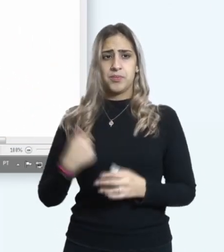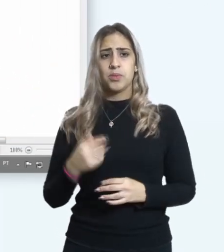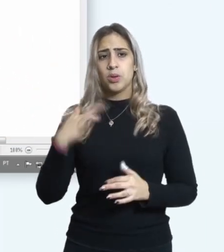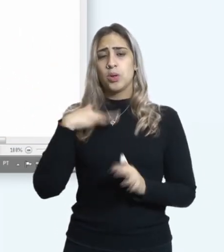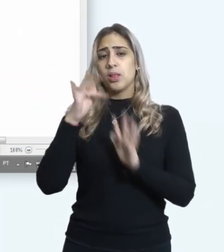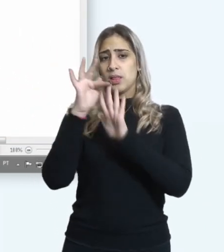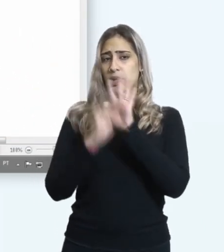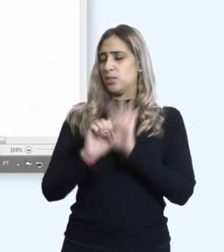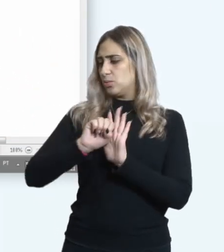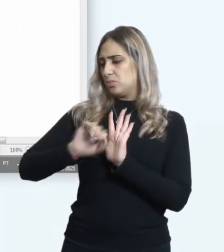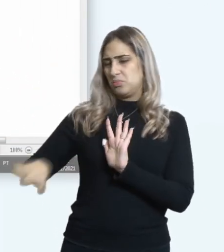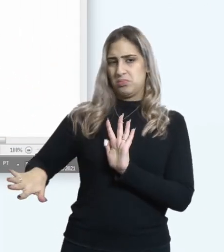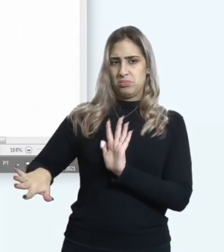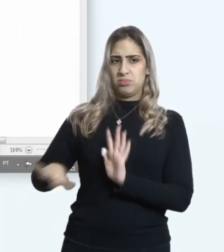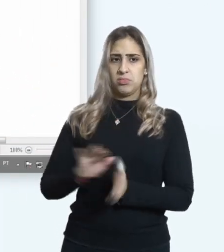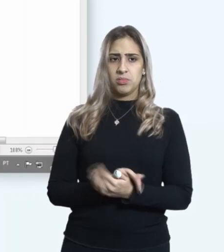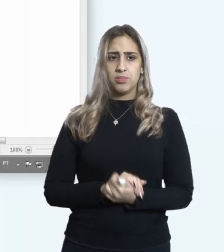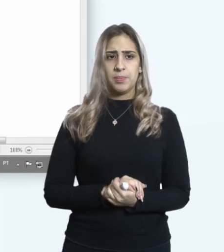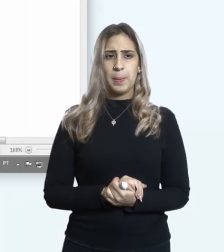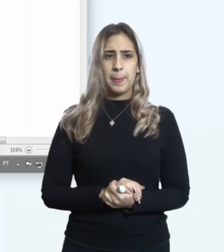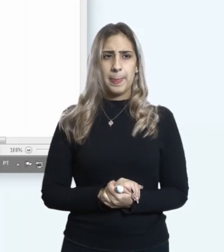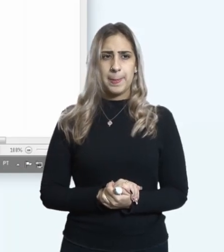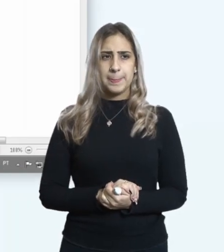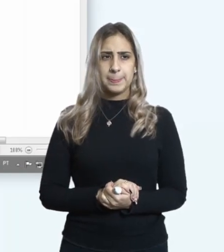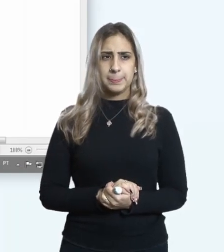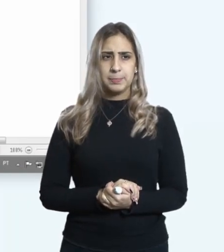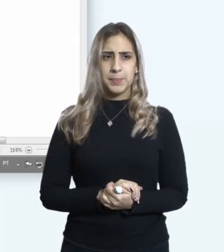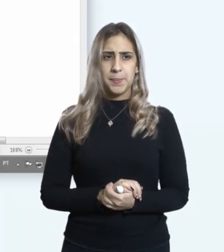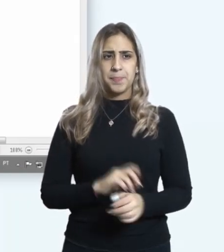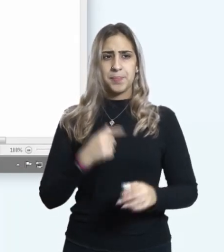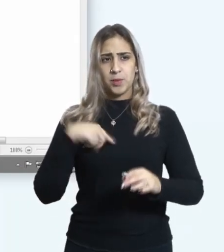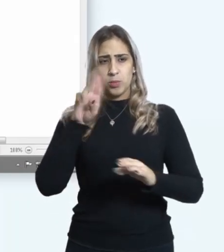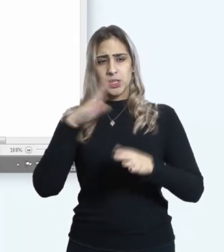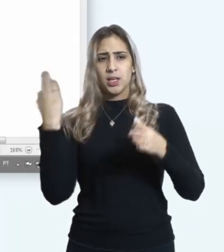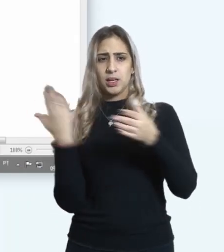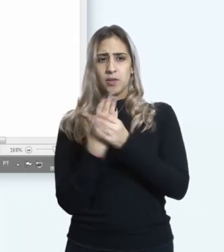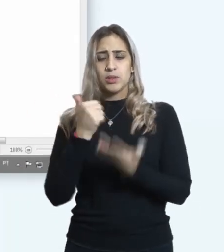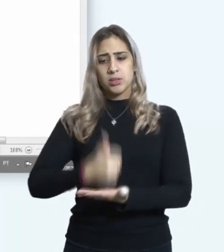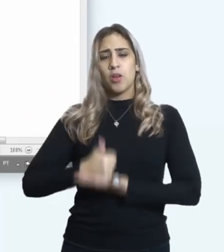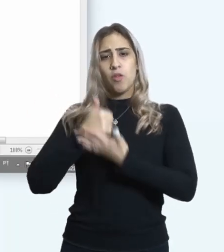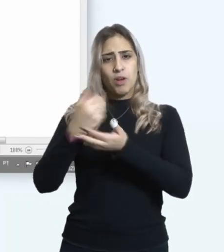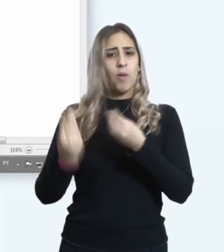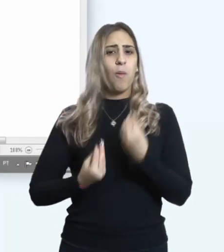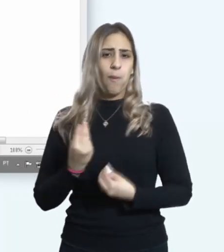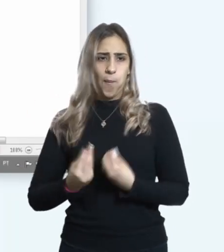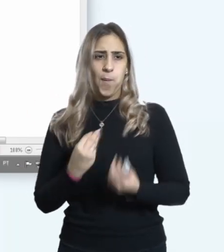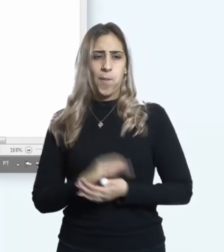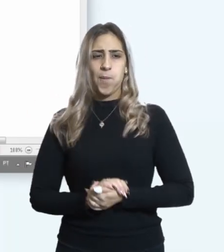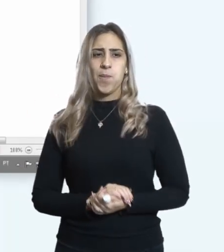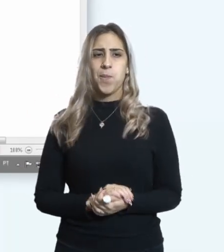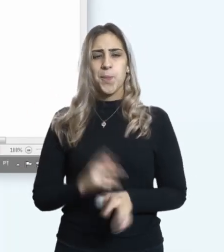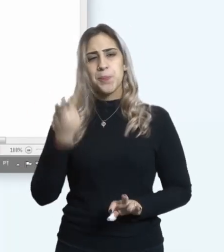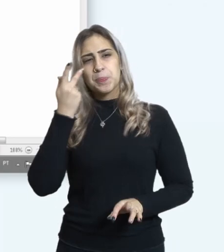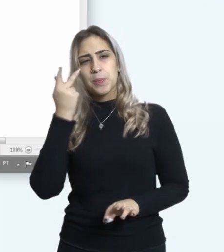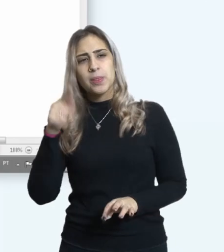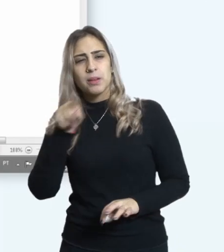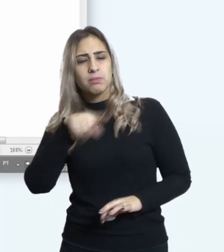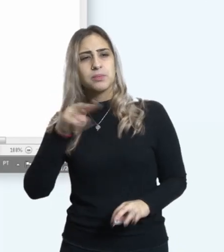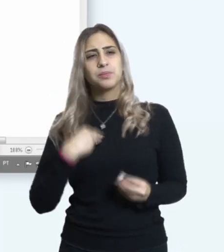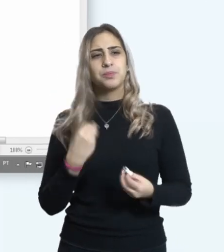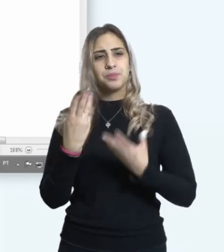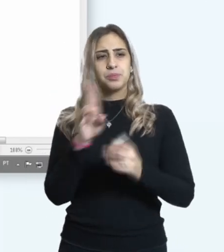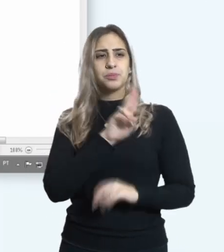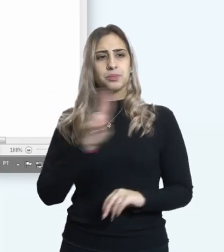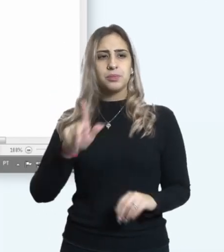texto fora, arrastando aqui na tela, arquivo, salvar como. Para essa, vamos dar o nome